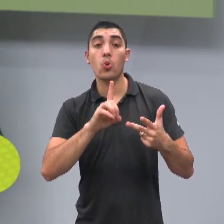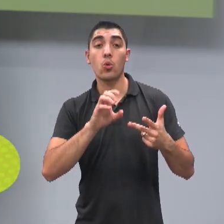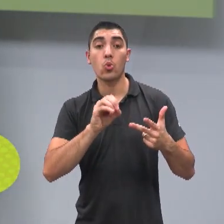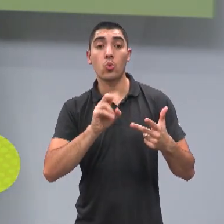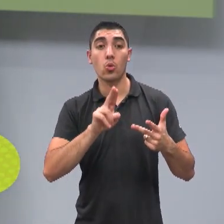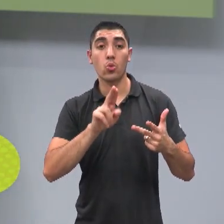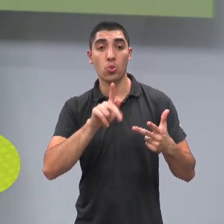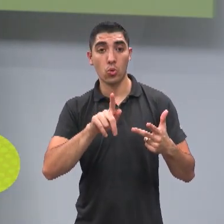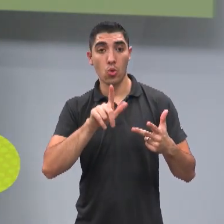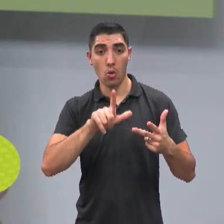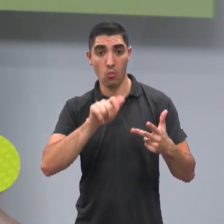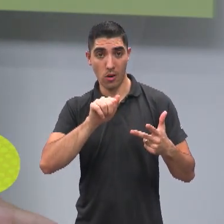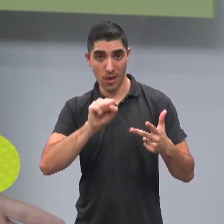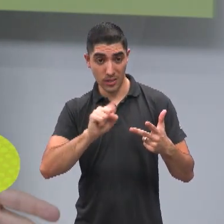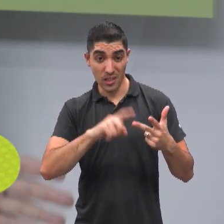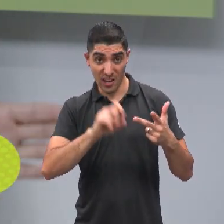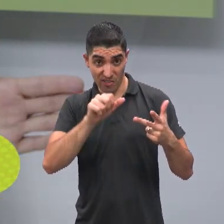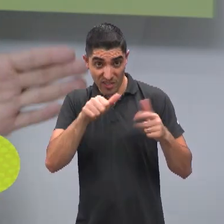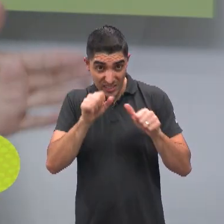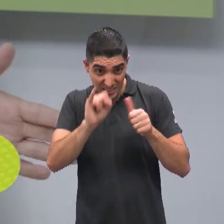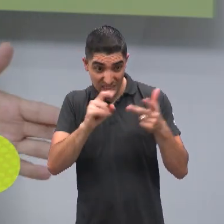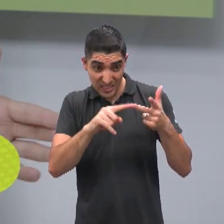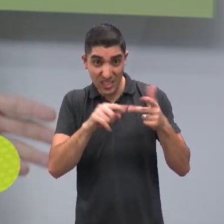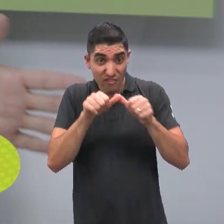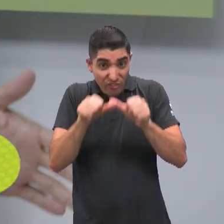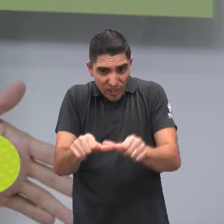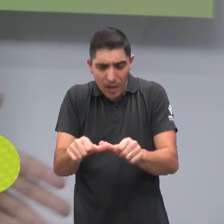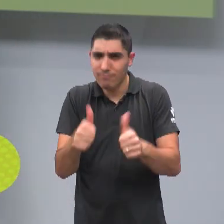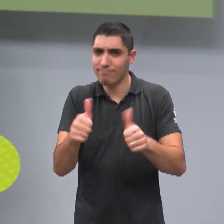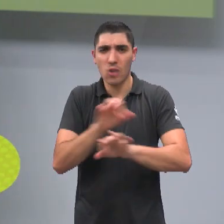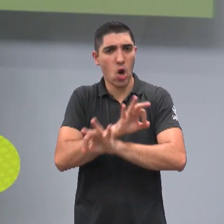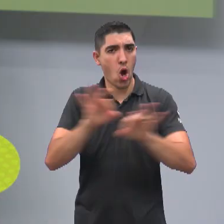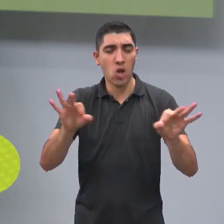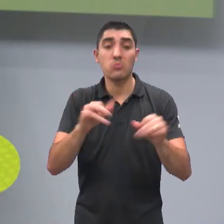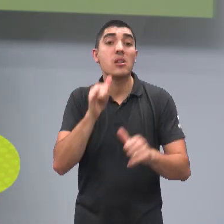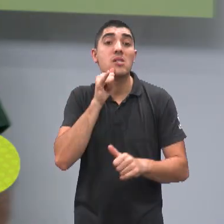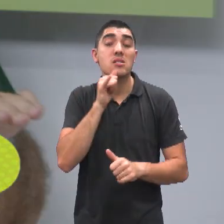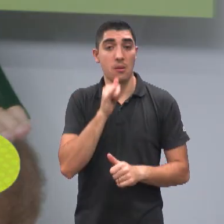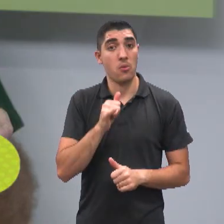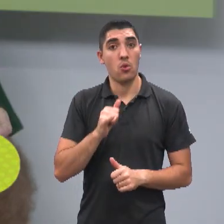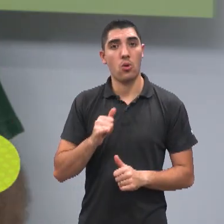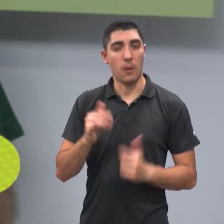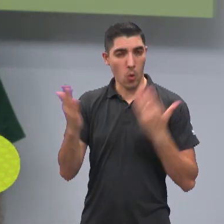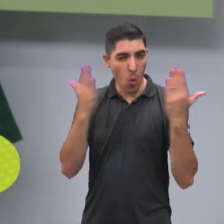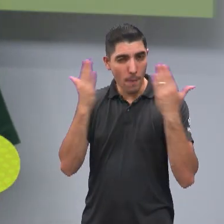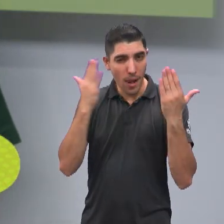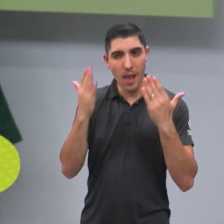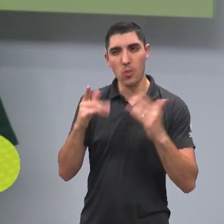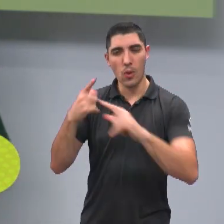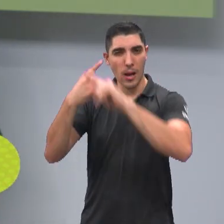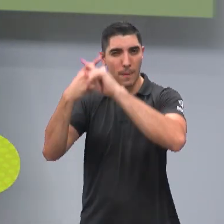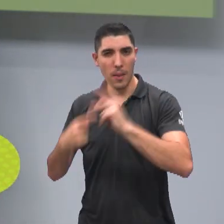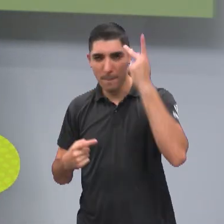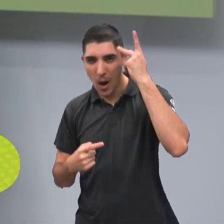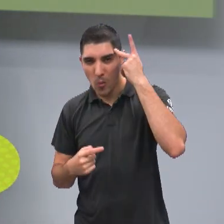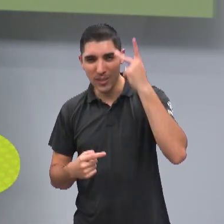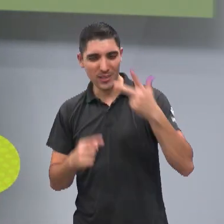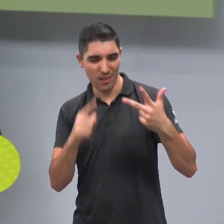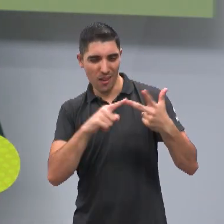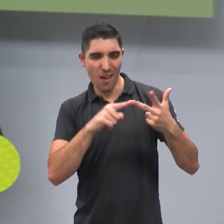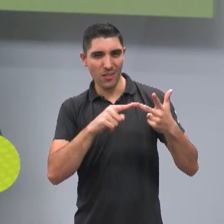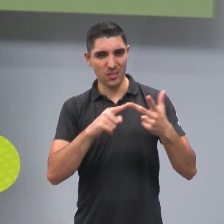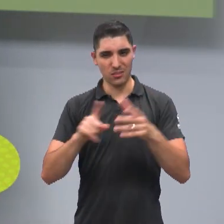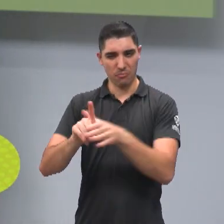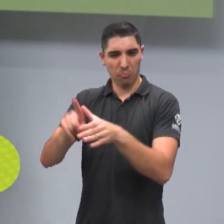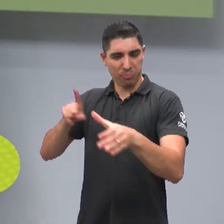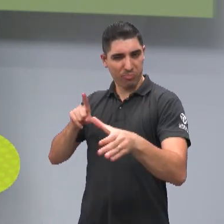uma ótima para o São José, porque o time no Paulista sem o Douglas e com o Douglas foi totalmente diferente. Então o São José